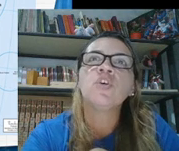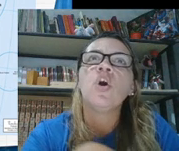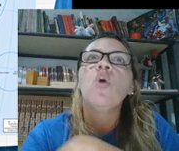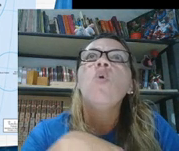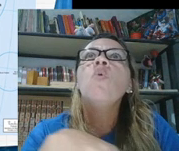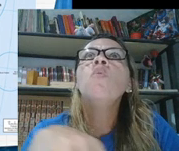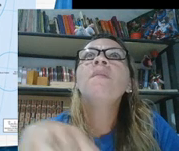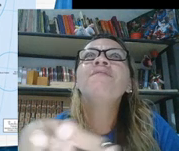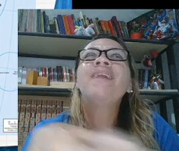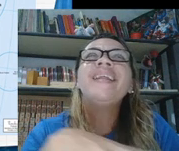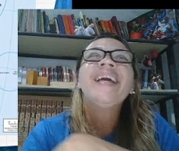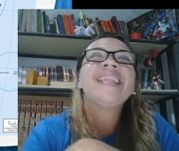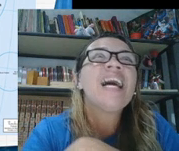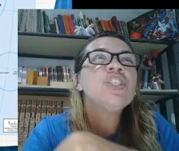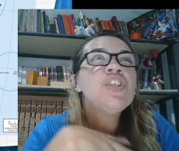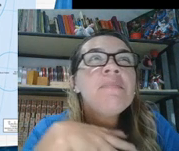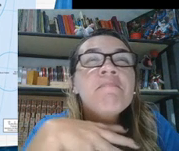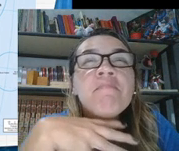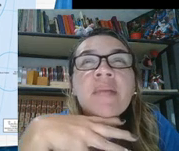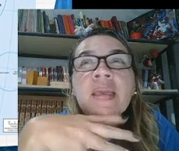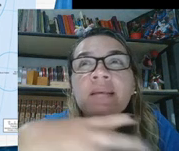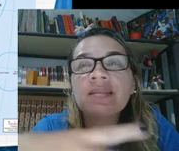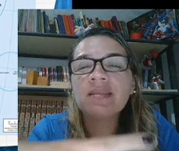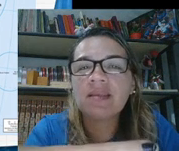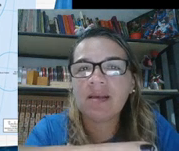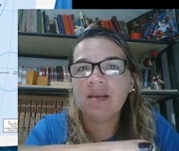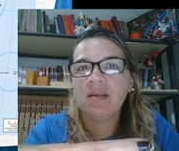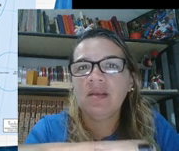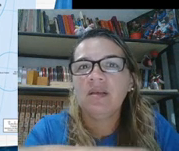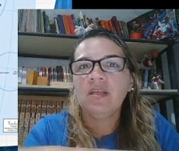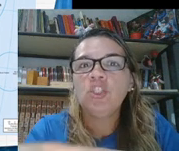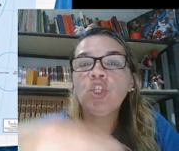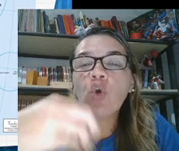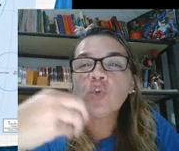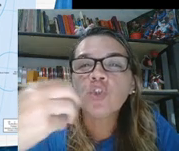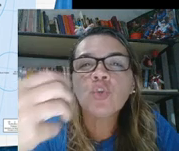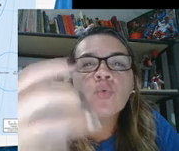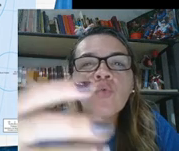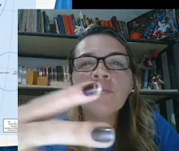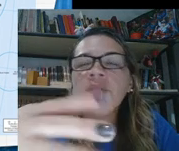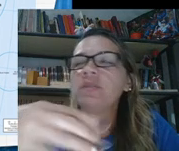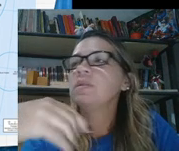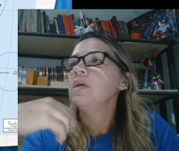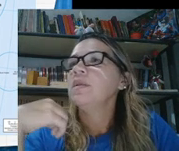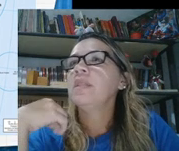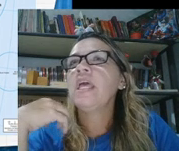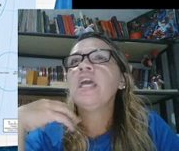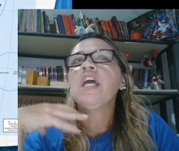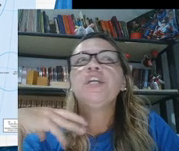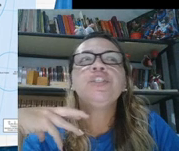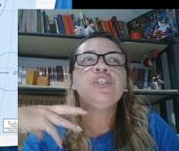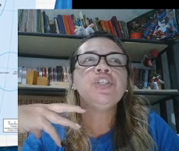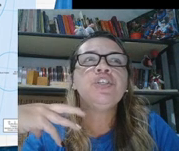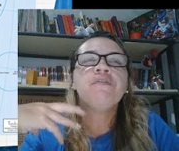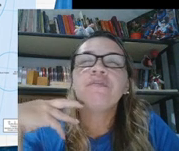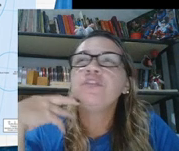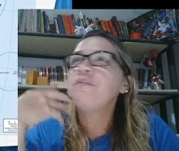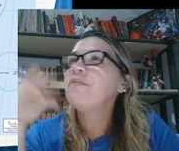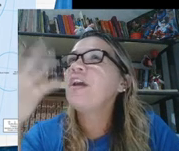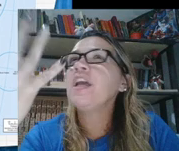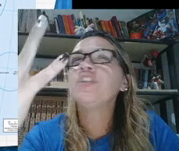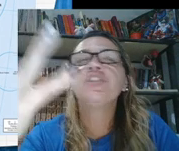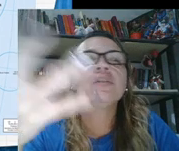tenhamos uma variedade imensa de costumes, né,